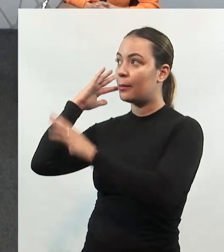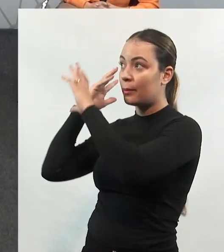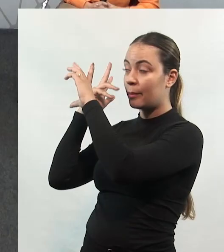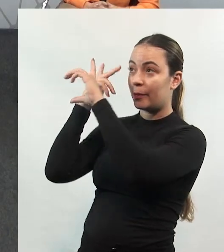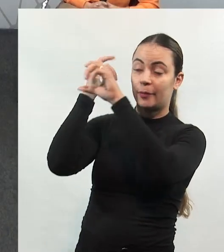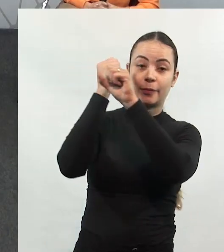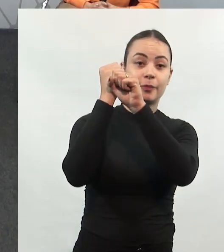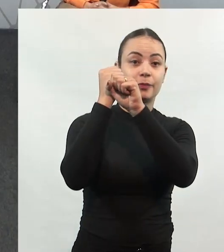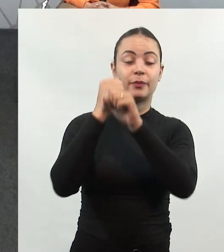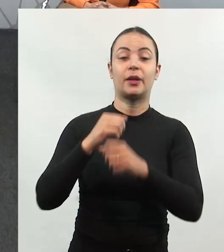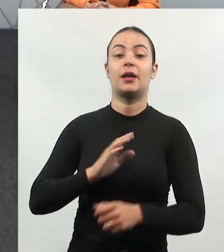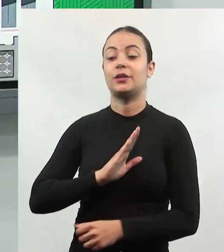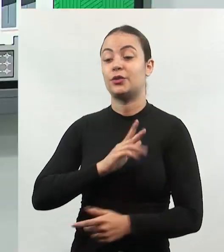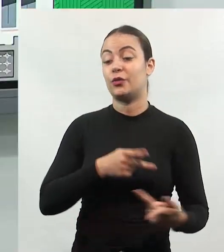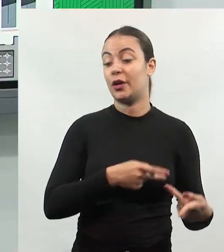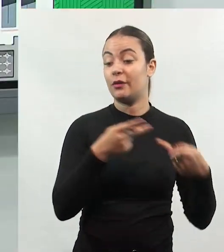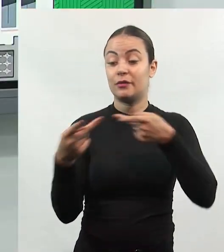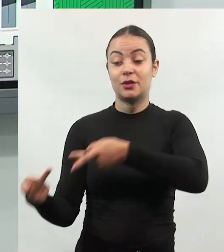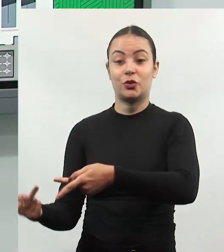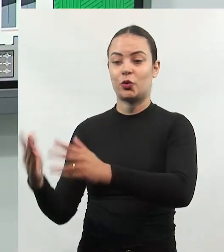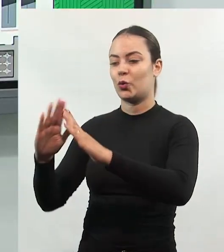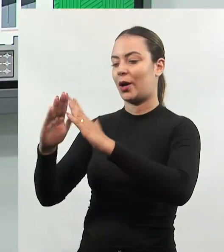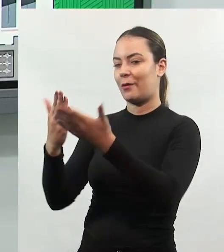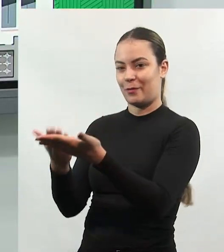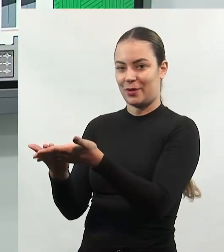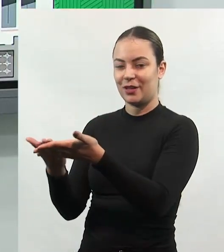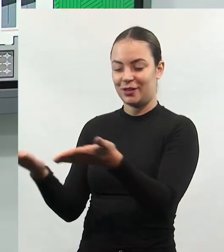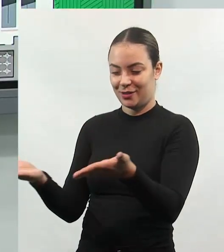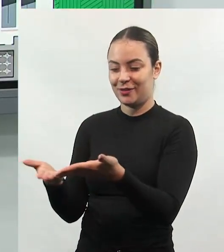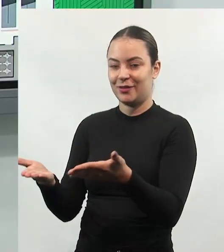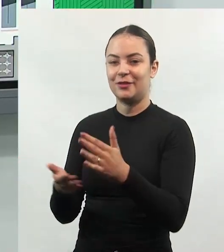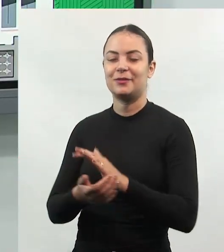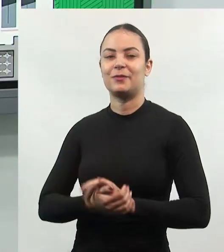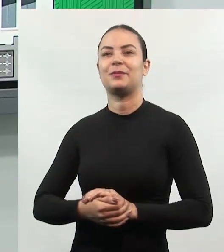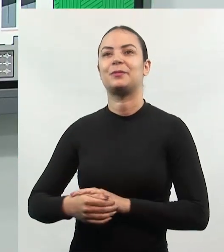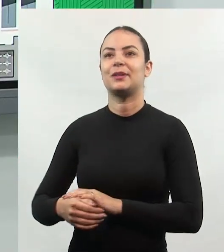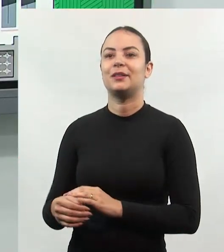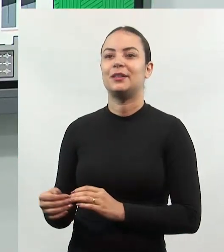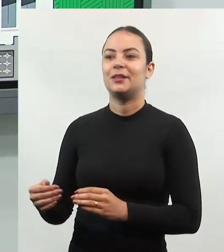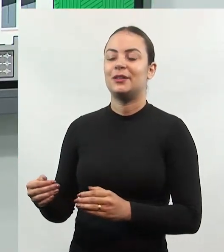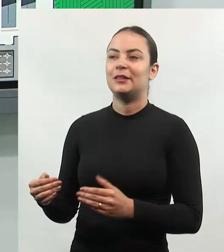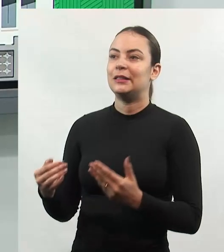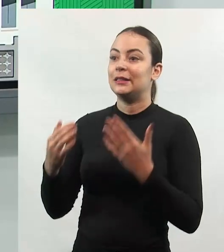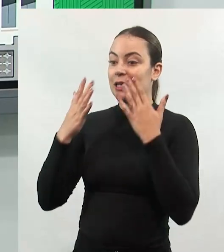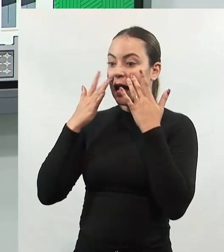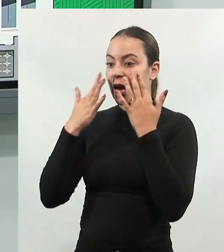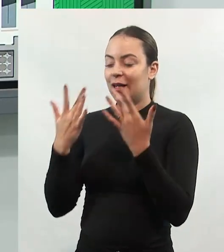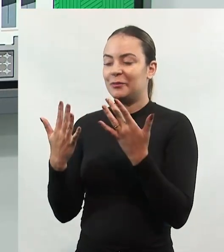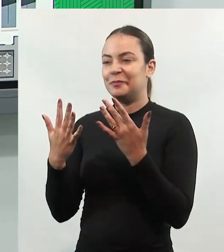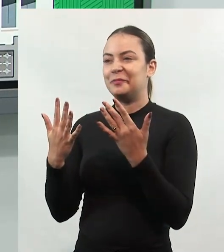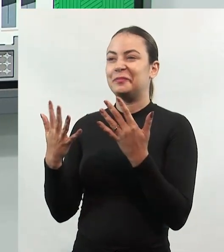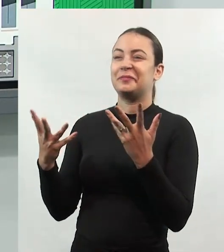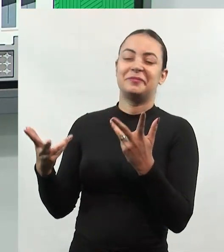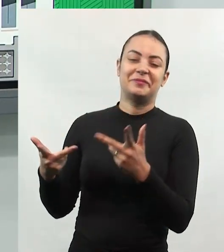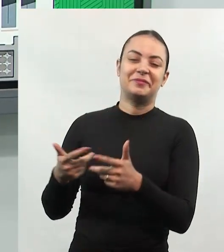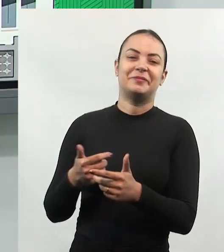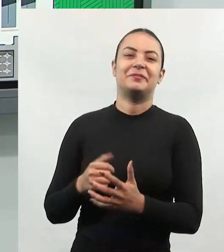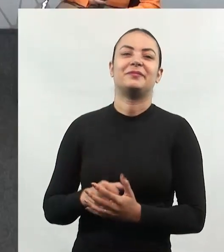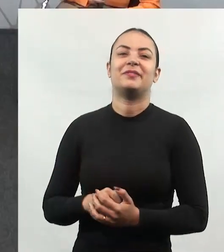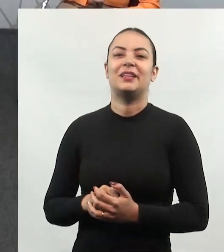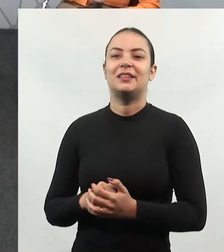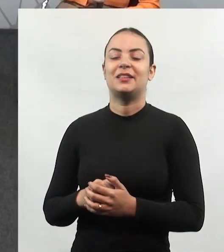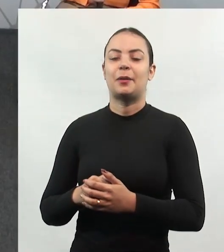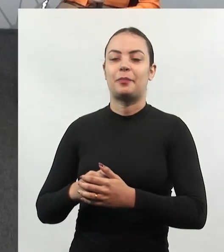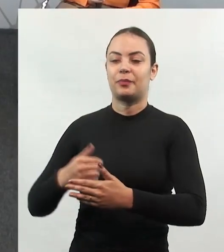políticos sociais de defesa das pessoas com deficiência, sempre muito atuante. A Taliana, que desde os 18 anos ensina, até hoje os pais